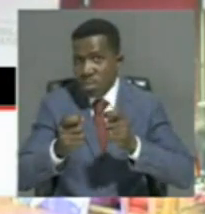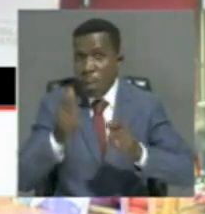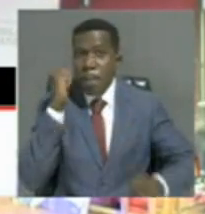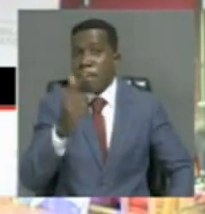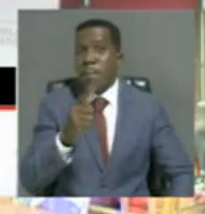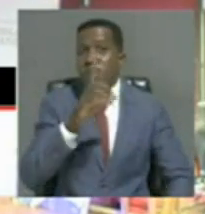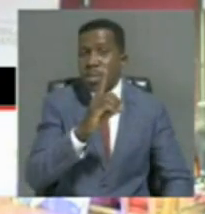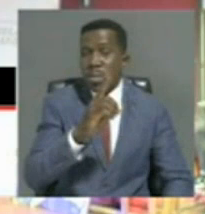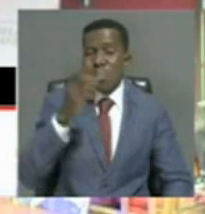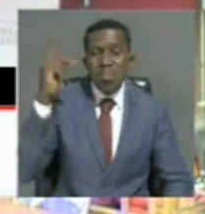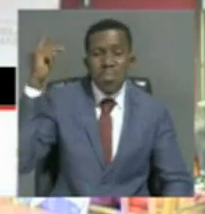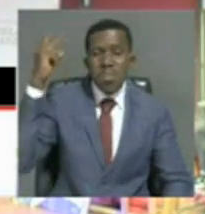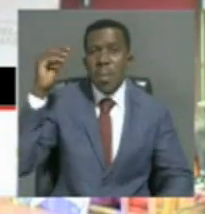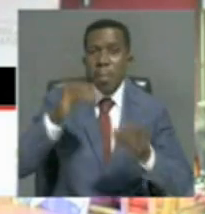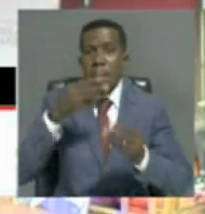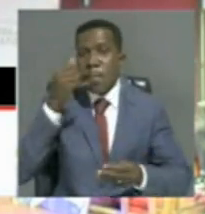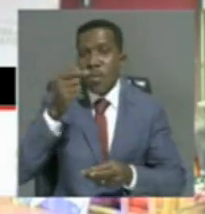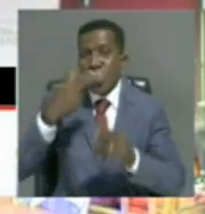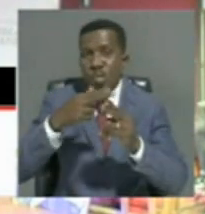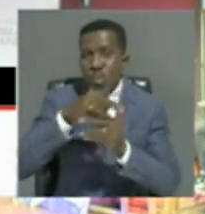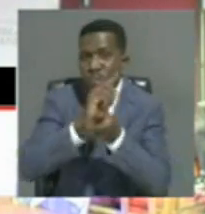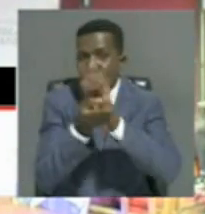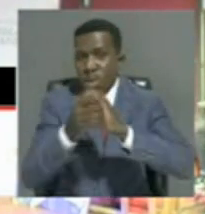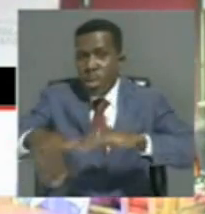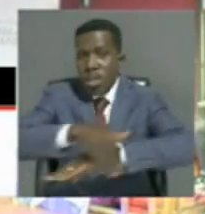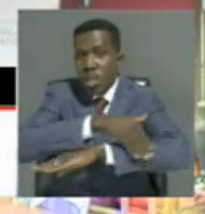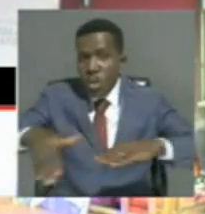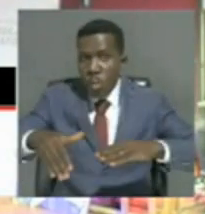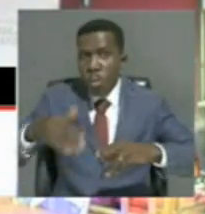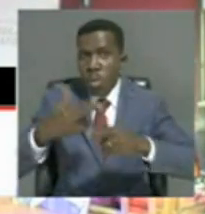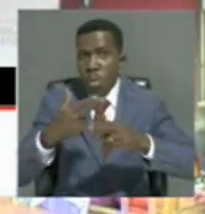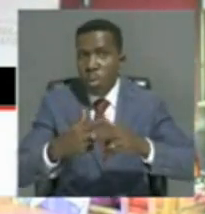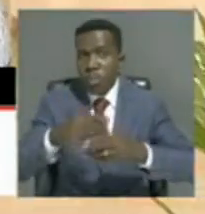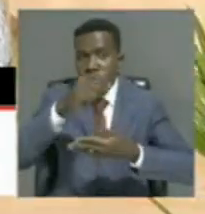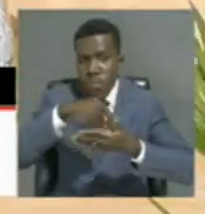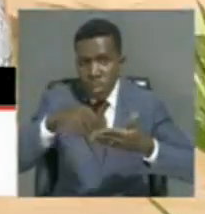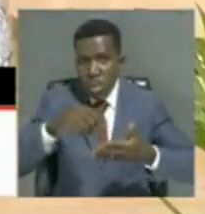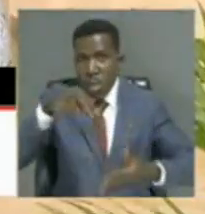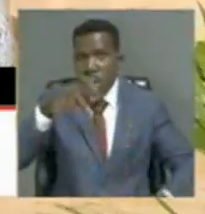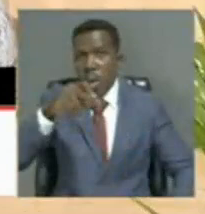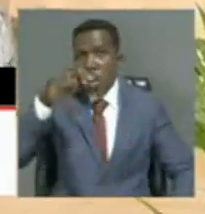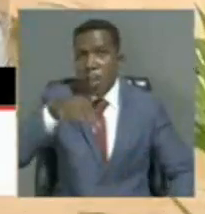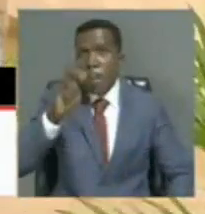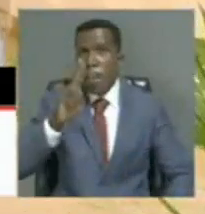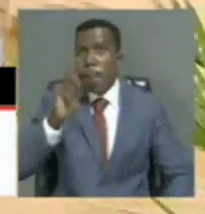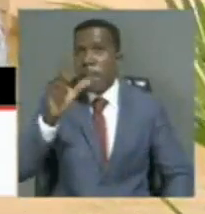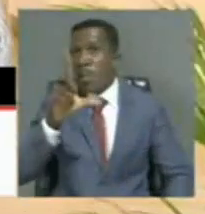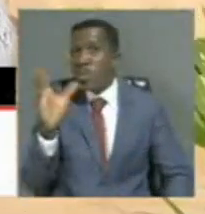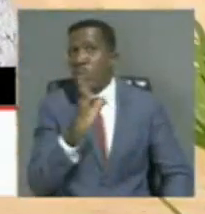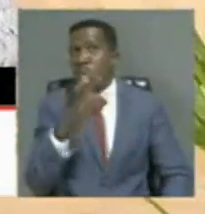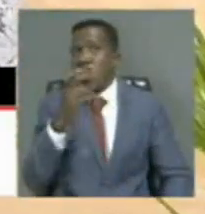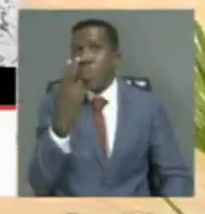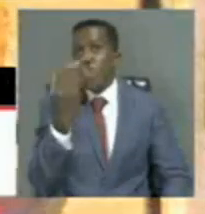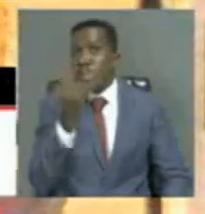1600 e tal, que deveria mudar absolutamente não para Rua Escritor Manuel Rui. A Fundação Arte e Cultura, promotora